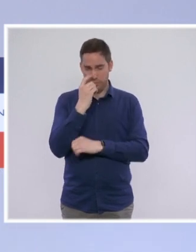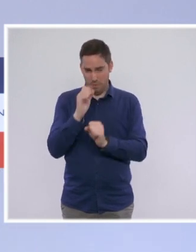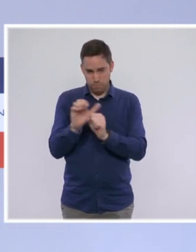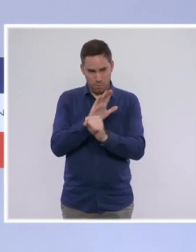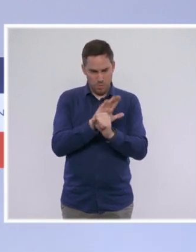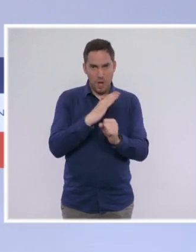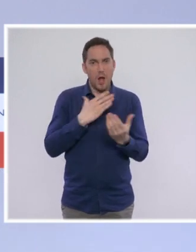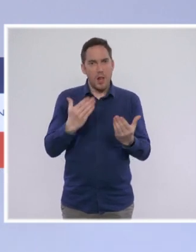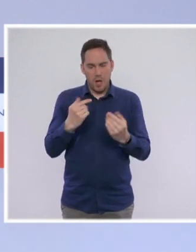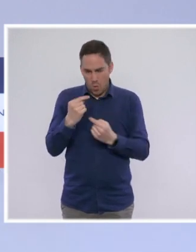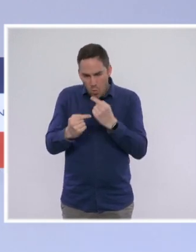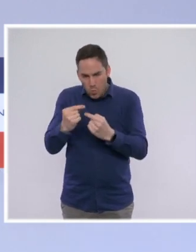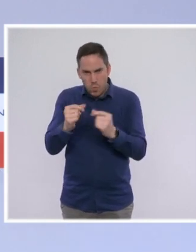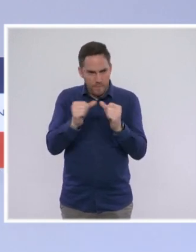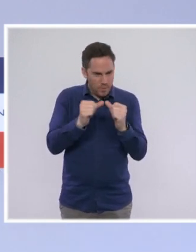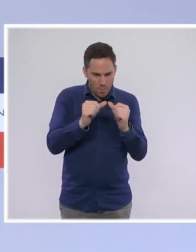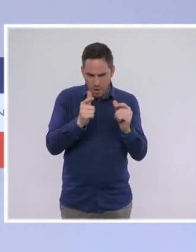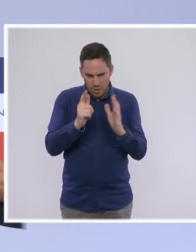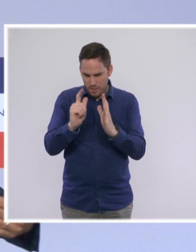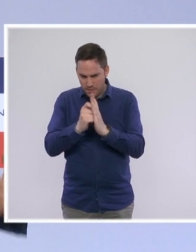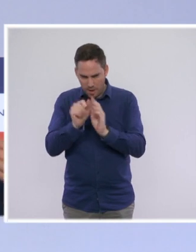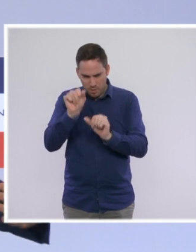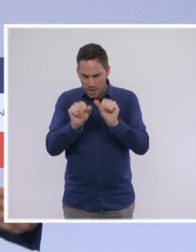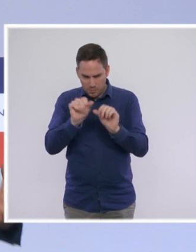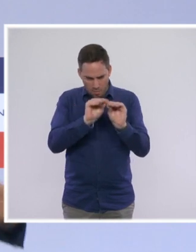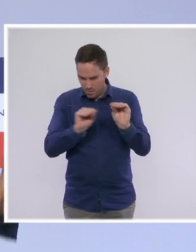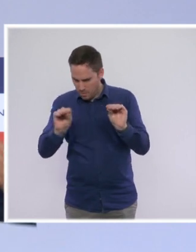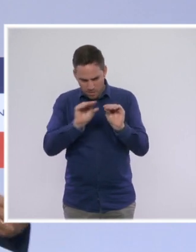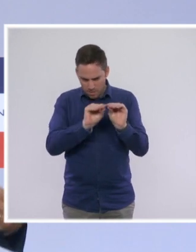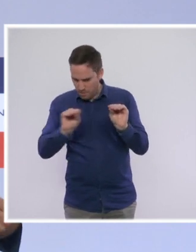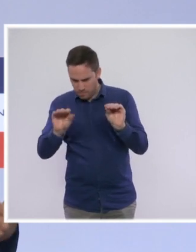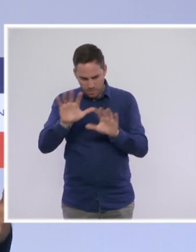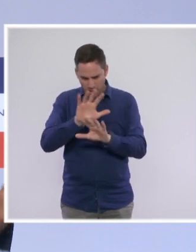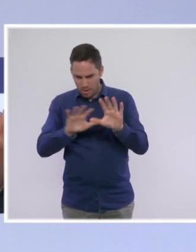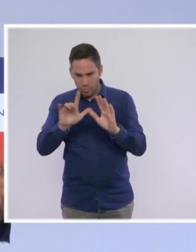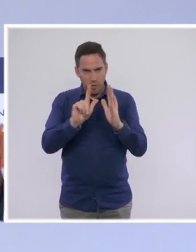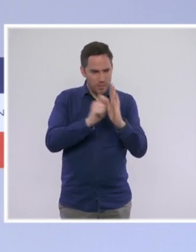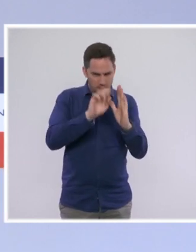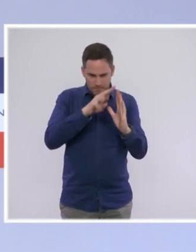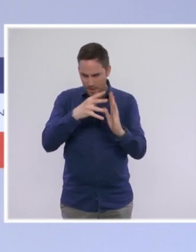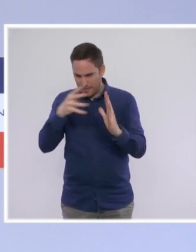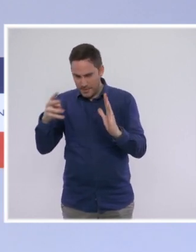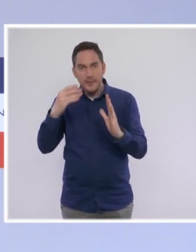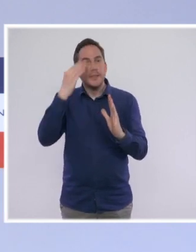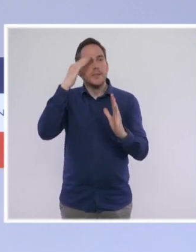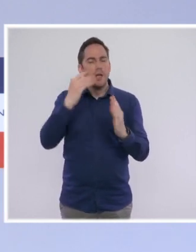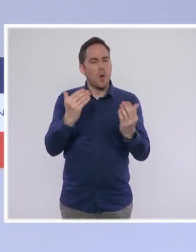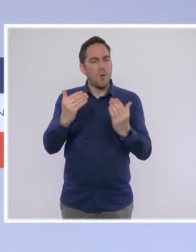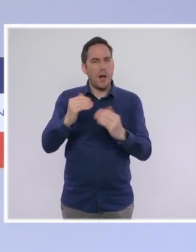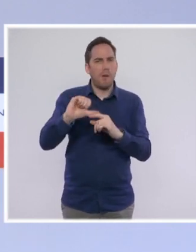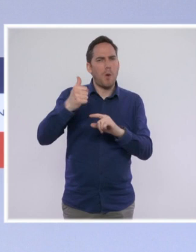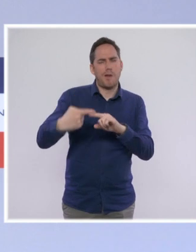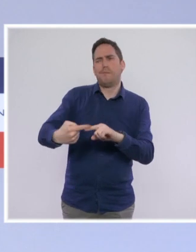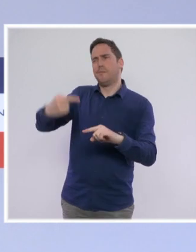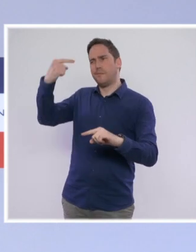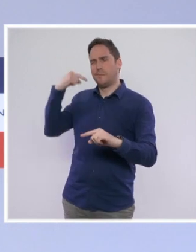que foi decidida. Nós não estamos, e é importante lembrar disso, no nível de desprogramação que experimentamos na época da primeira onda, que era quase total.